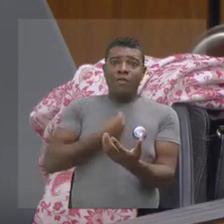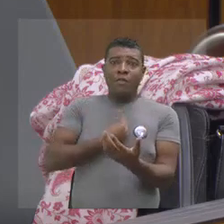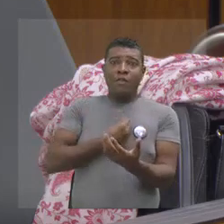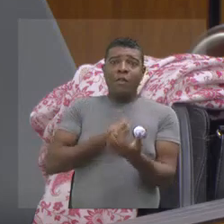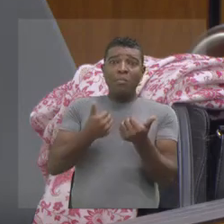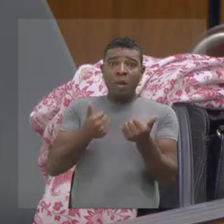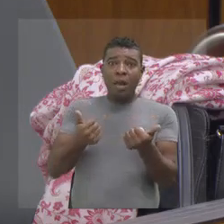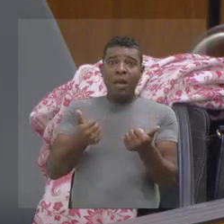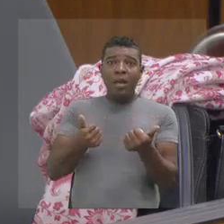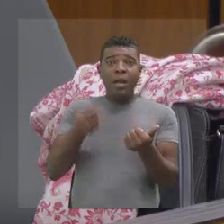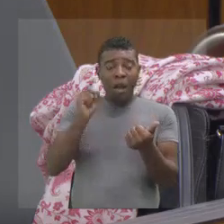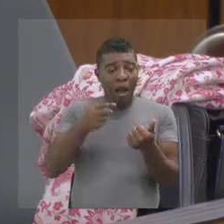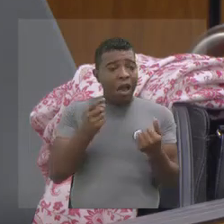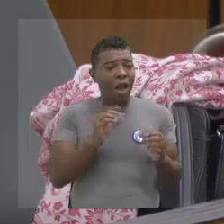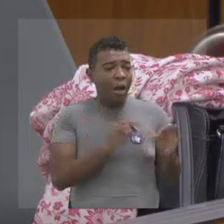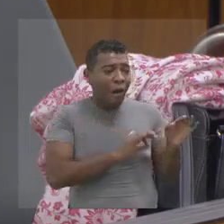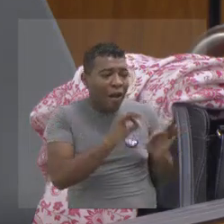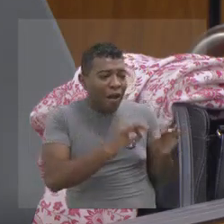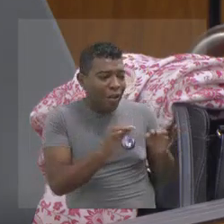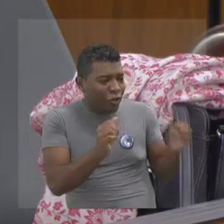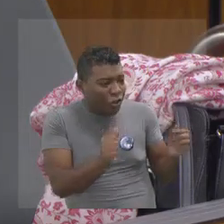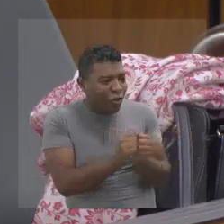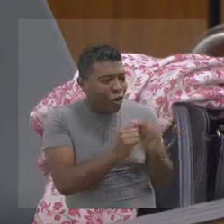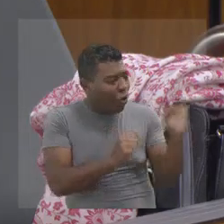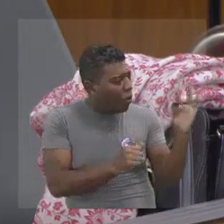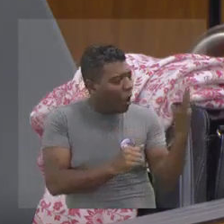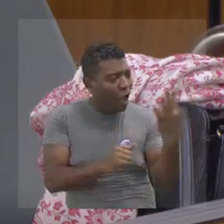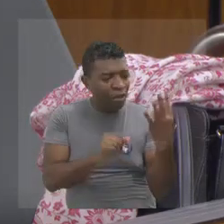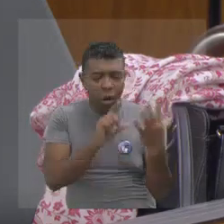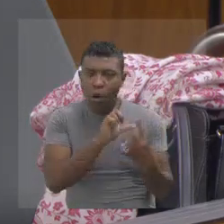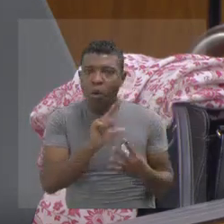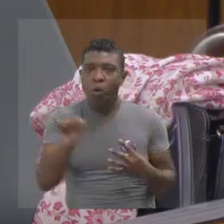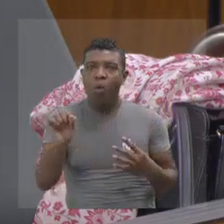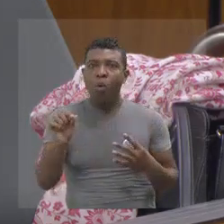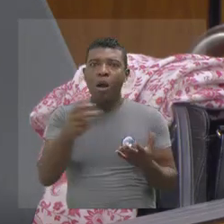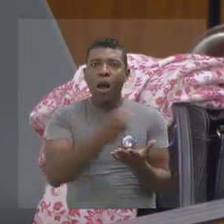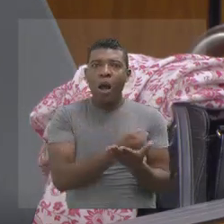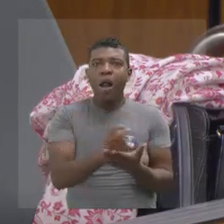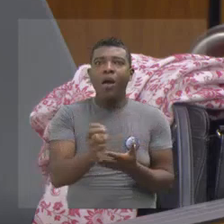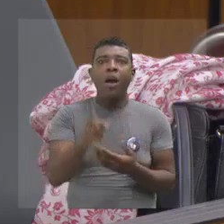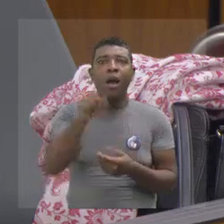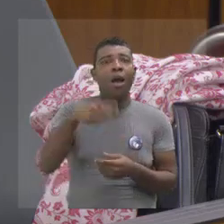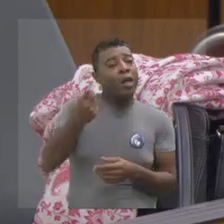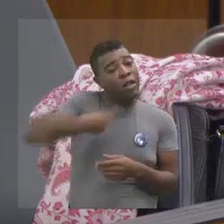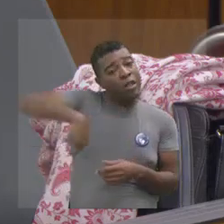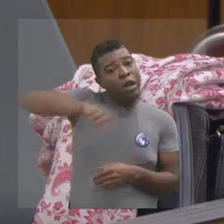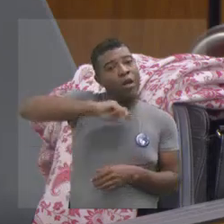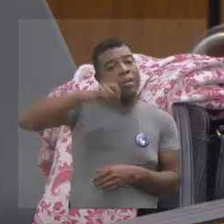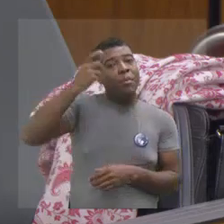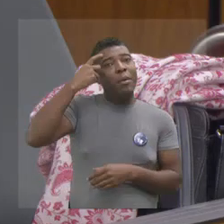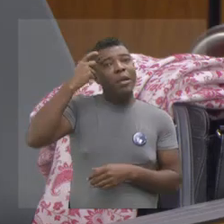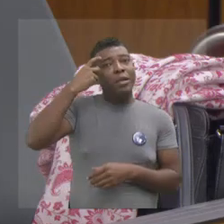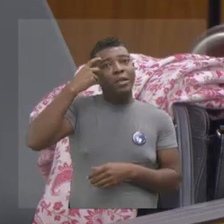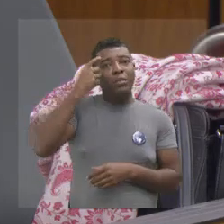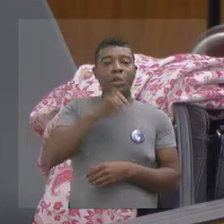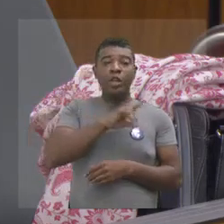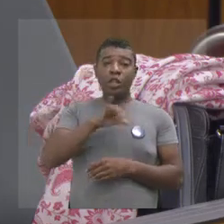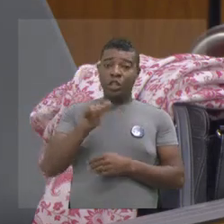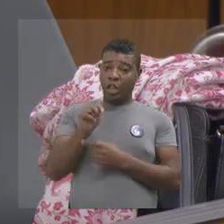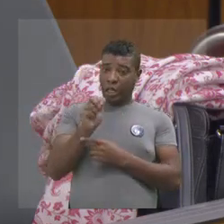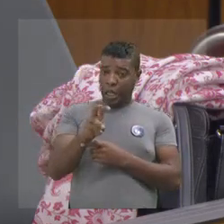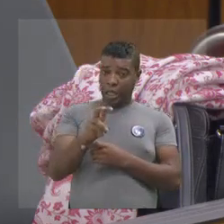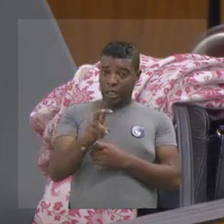de forma coordenada juntos Está acontecendo alguma coisa então acho que é algo para a gente pensar no dia 15 de Dezembro de